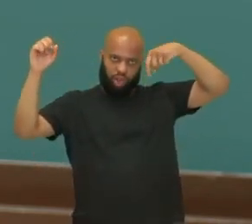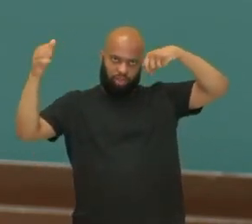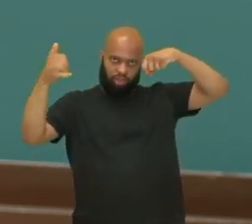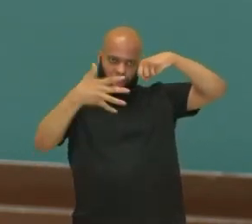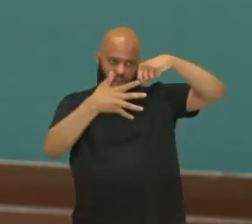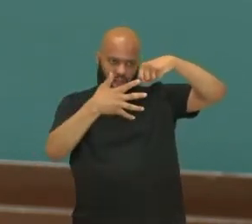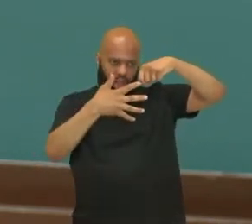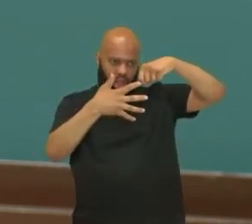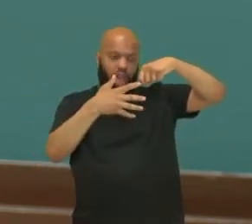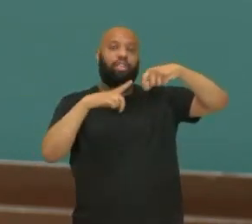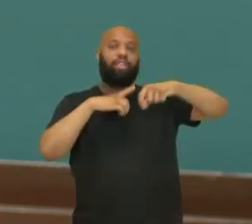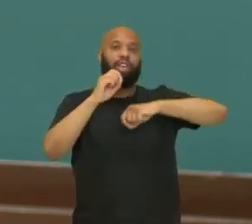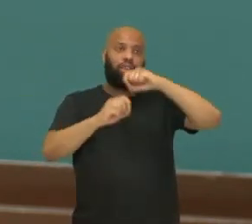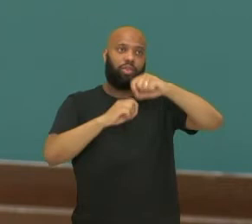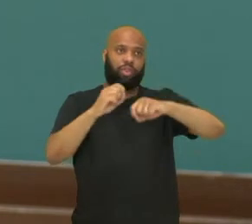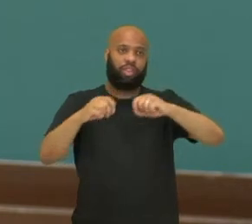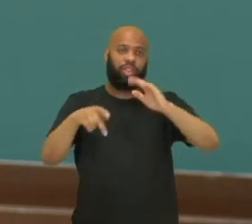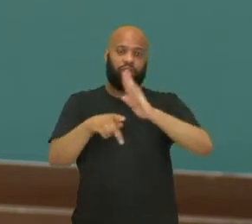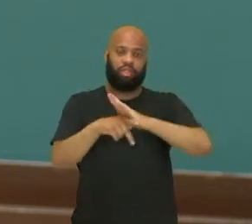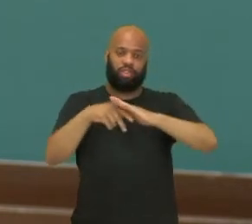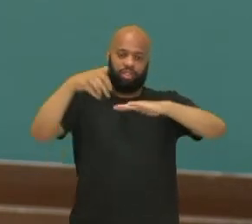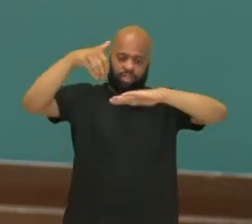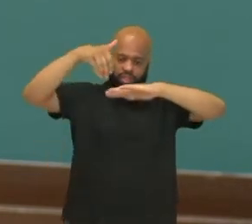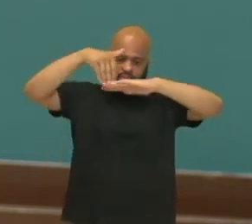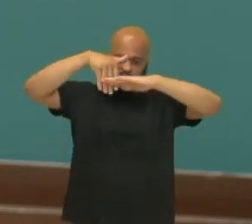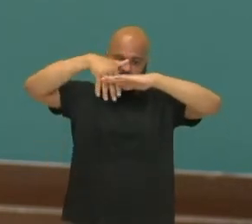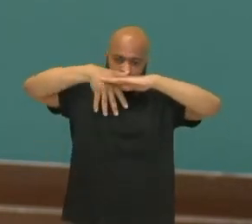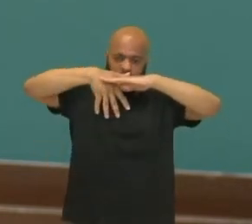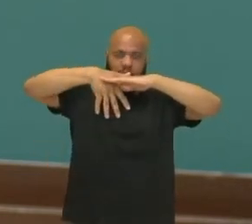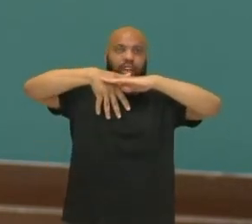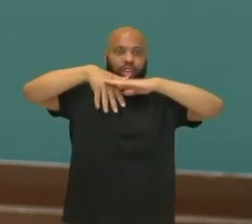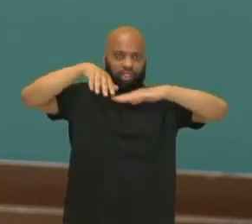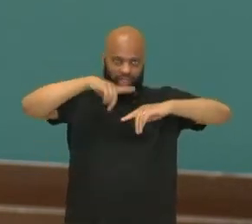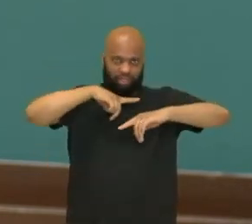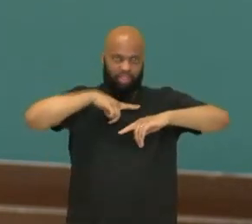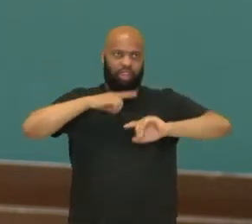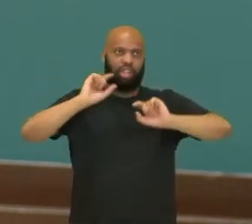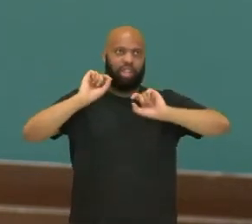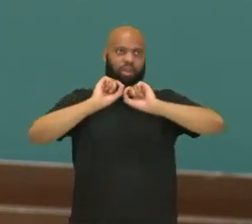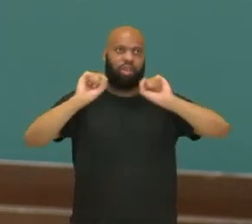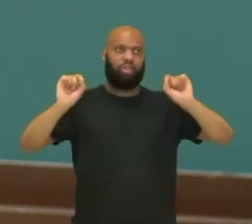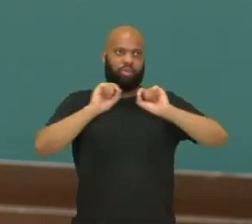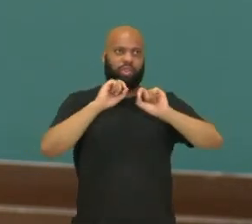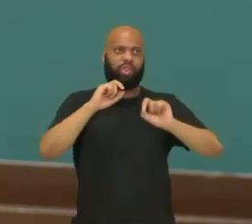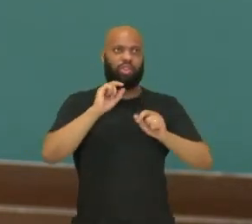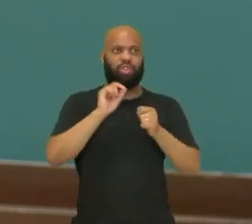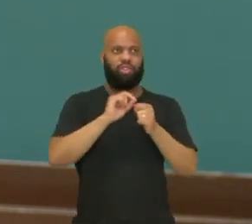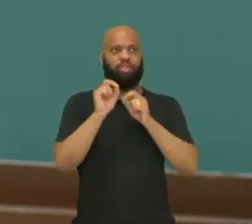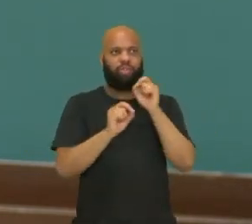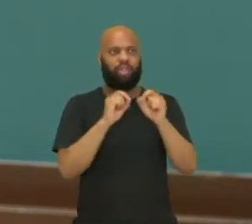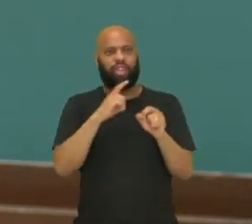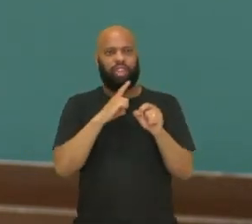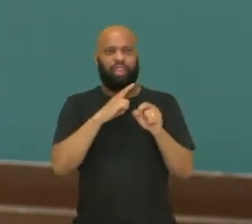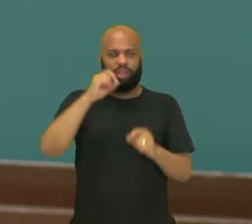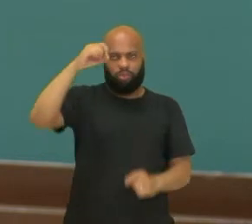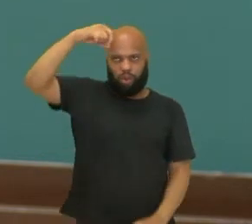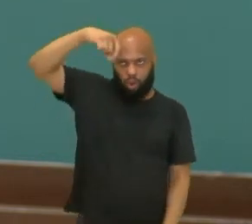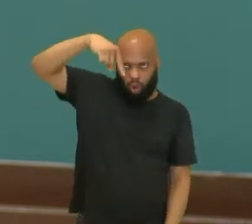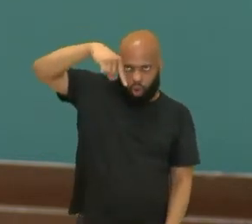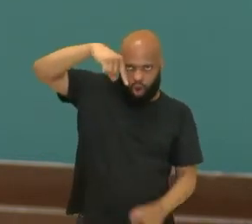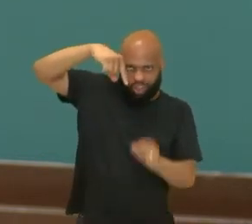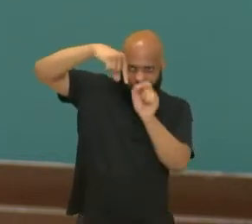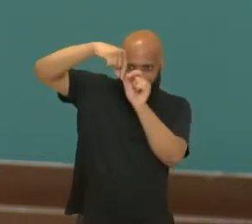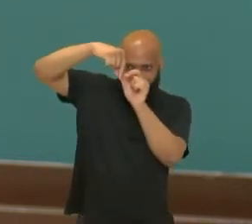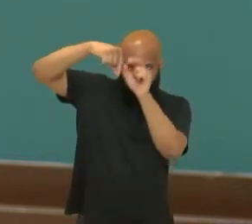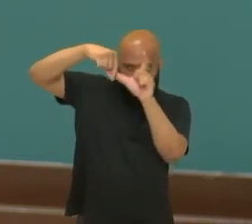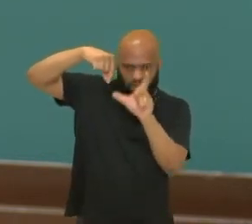no fundinho, né, ele vai passar pela gota, só que, pessoal, bem no fundo da gota, tem um conceito chamado de